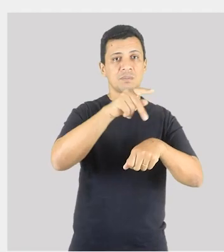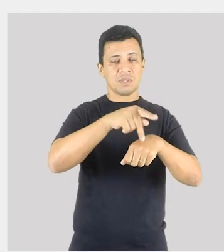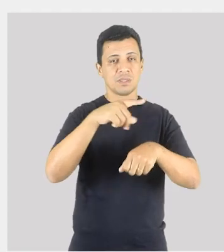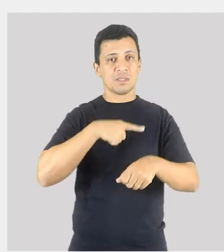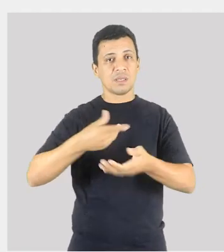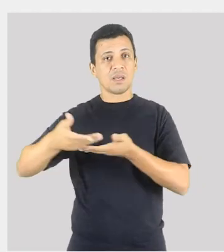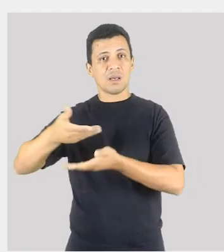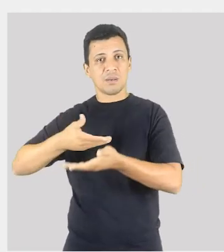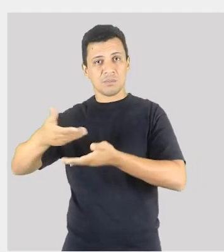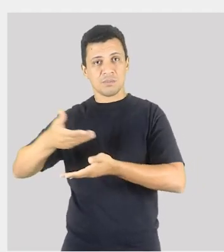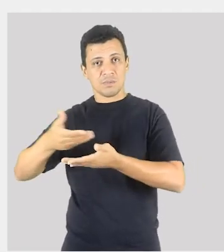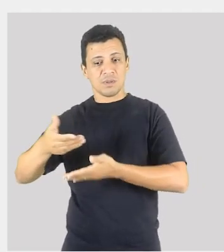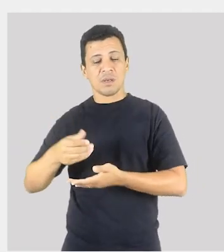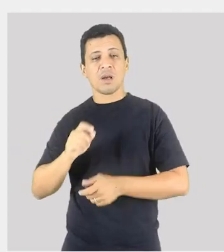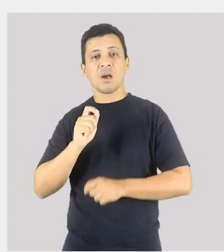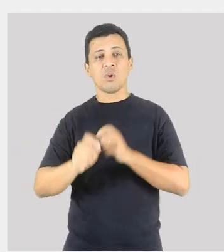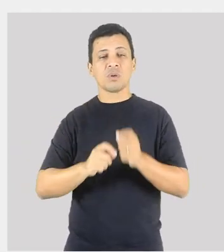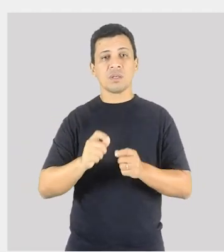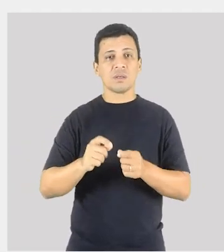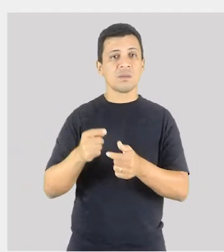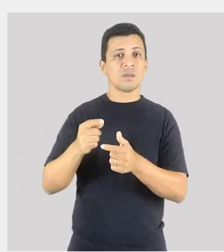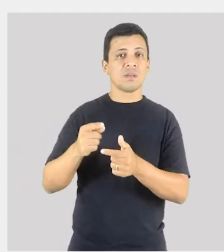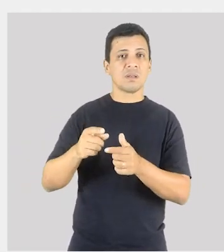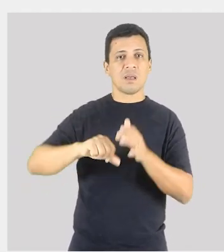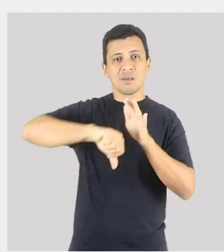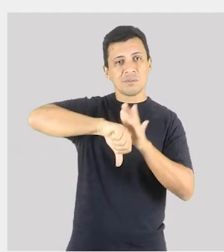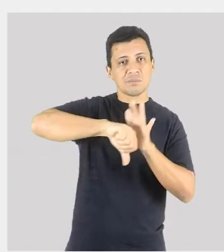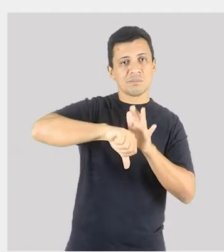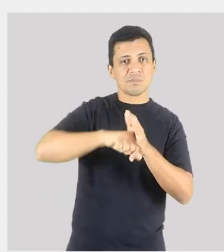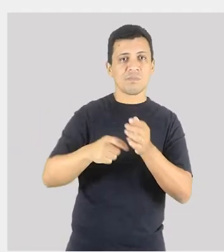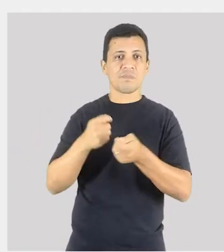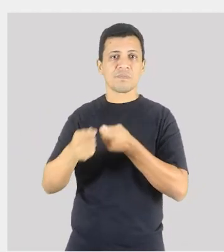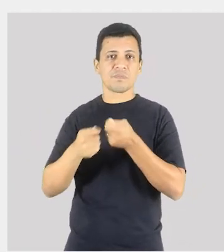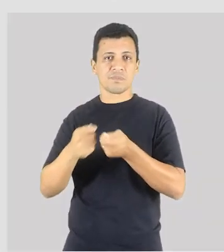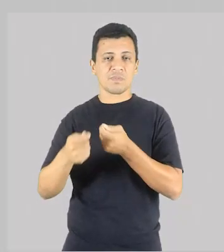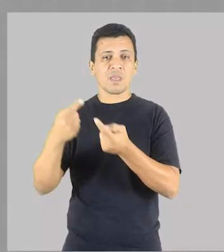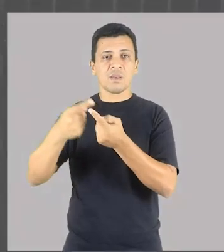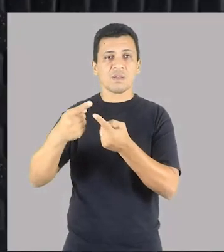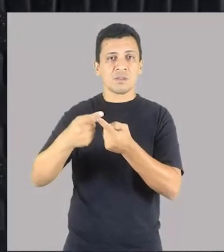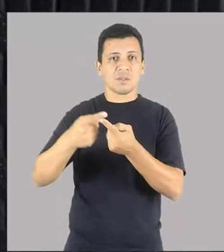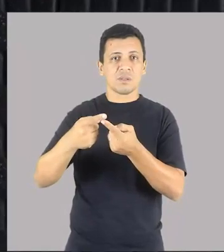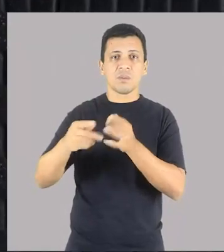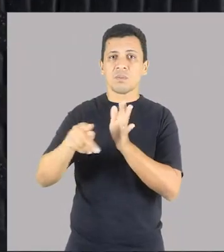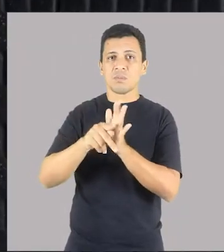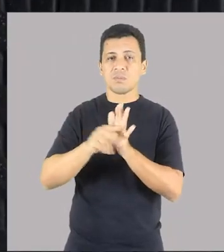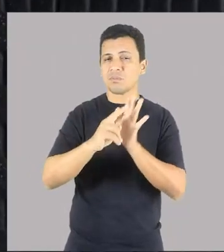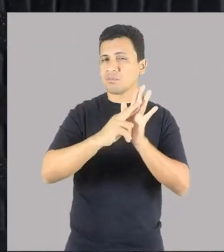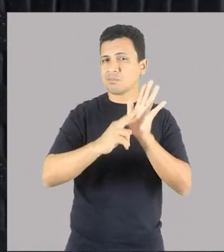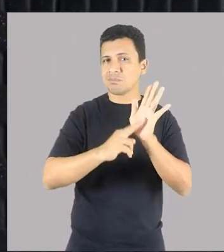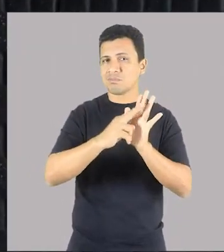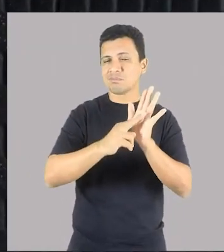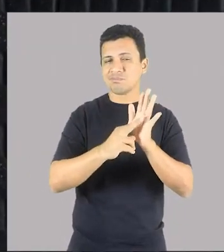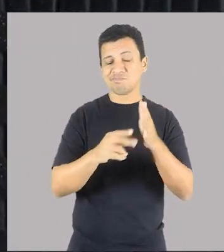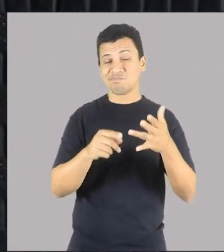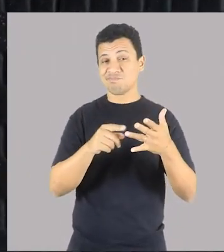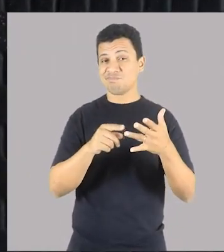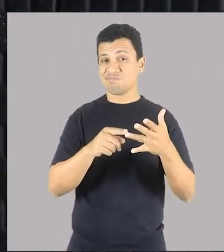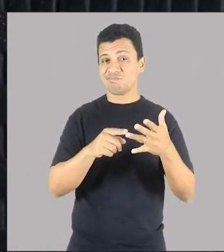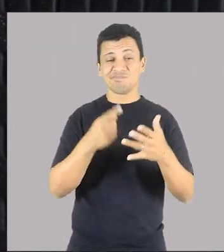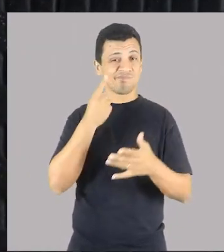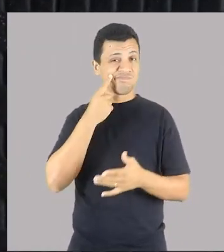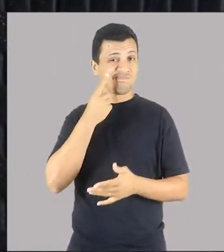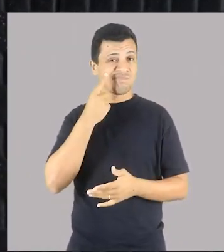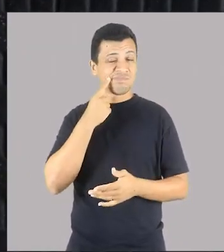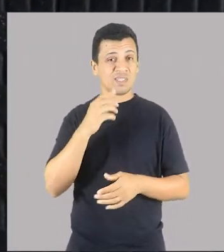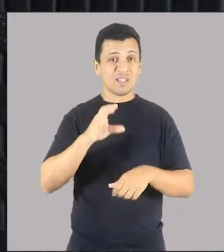circunscrita a ilícitos administrativos tipificados nos respectivos regulamentos. Uma questão aí que dá uma enrolada em você. O